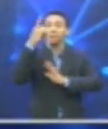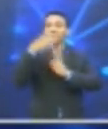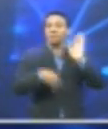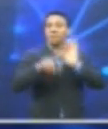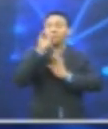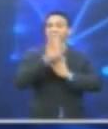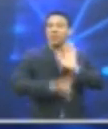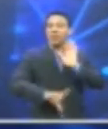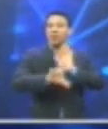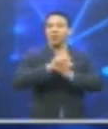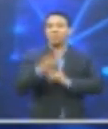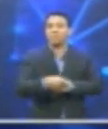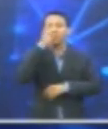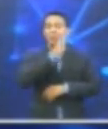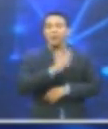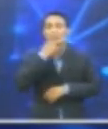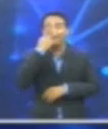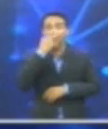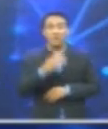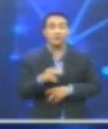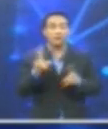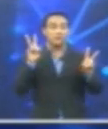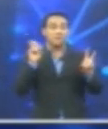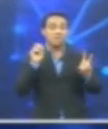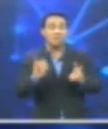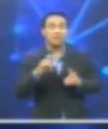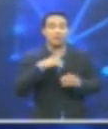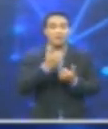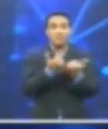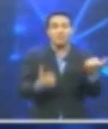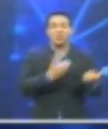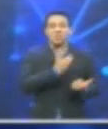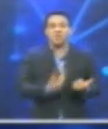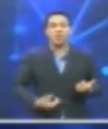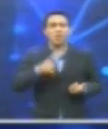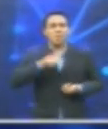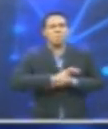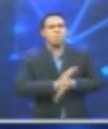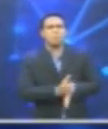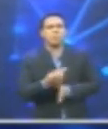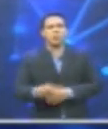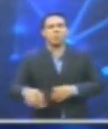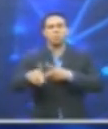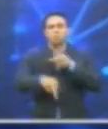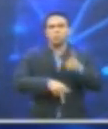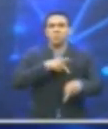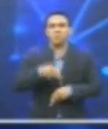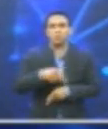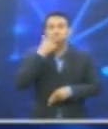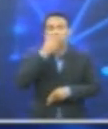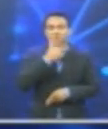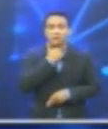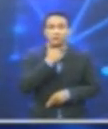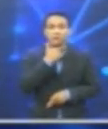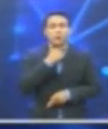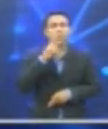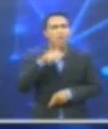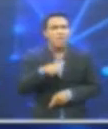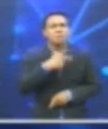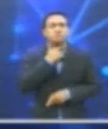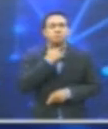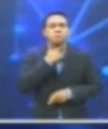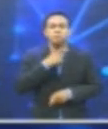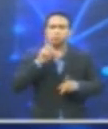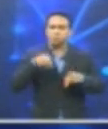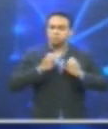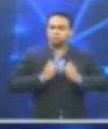tenta colocar o cargo de vice-governador como se fosse um cargo de preconceito para a população. É um cargo de expectativa, é um cargo